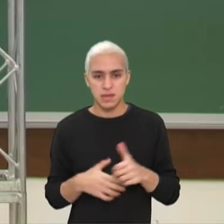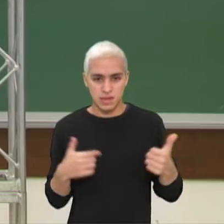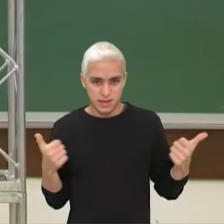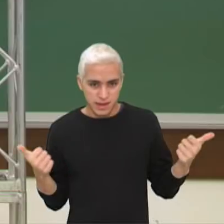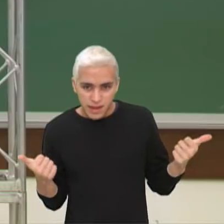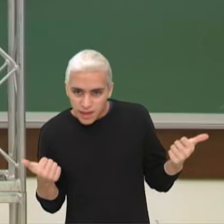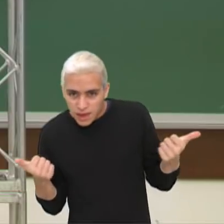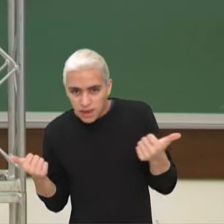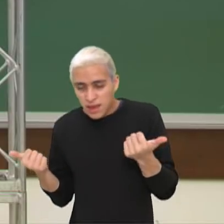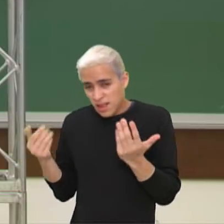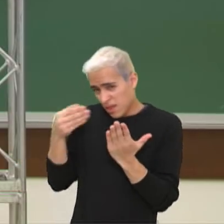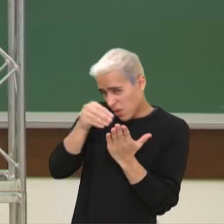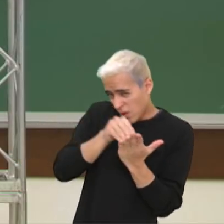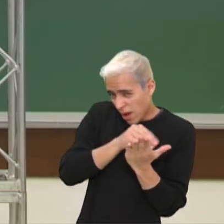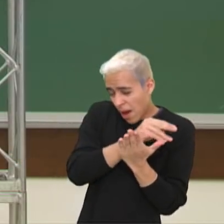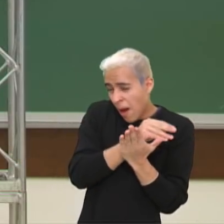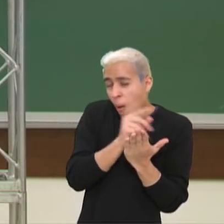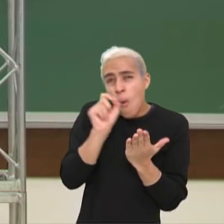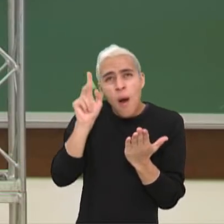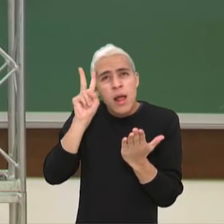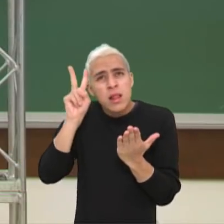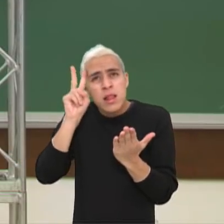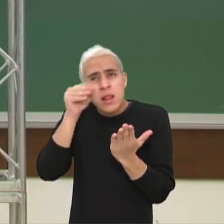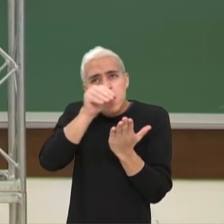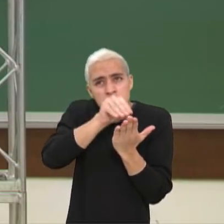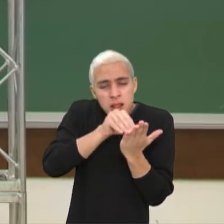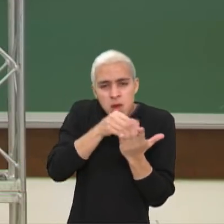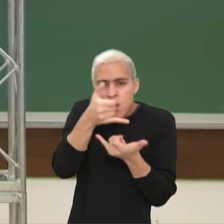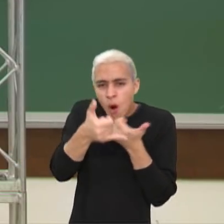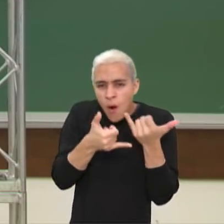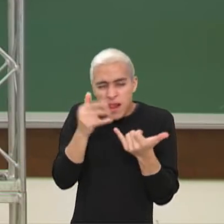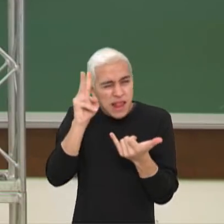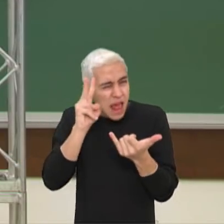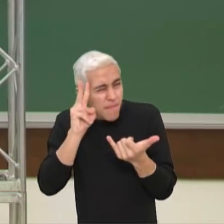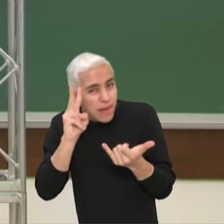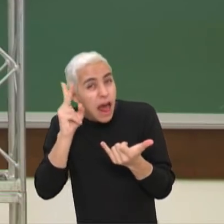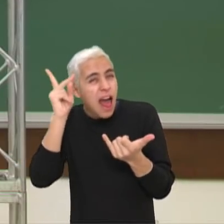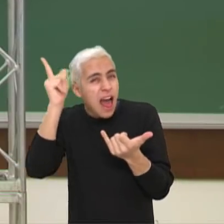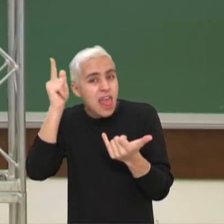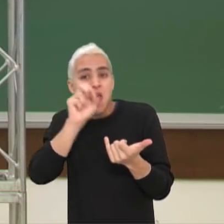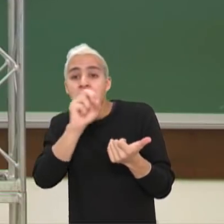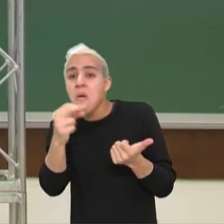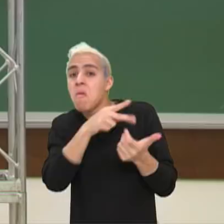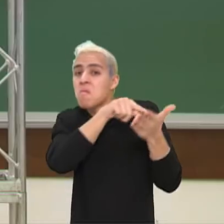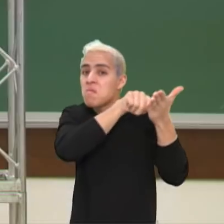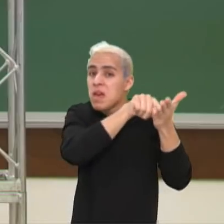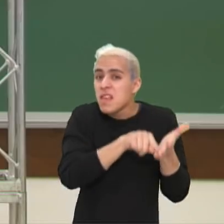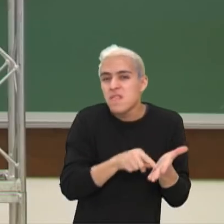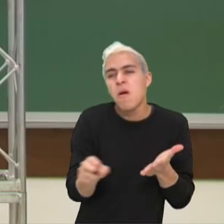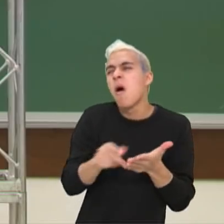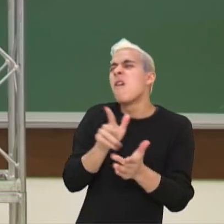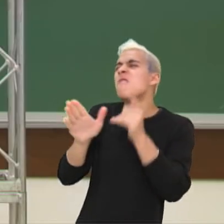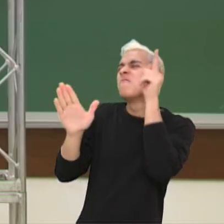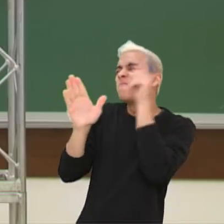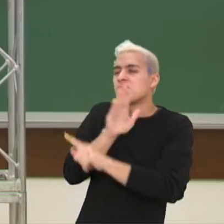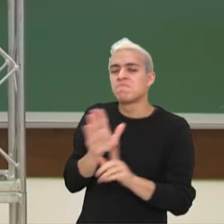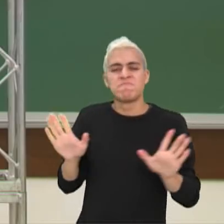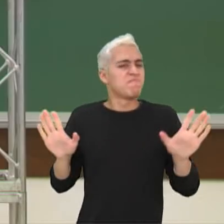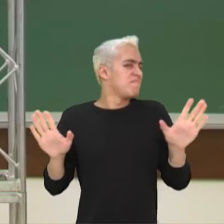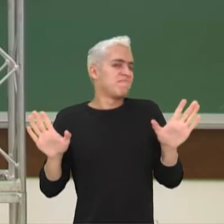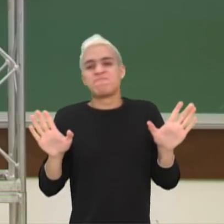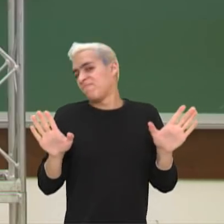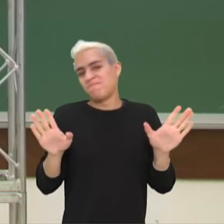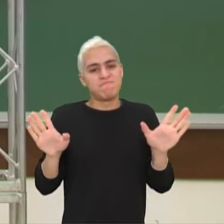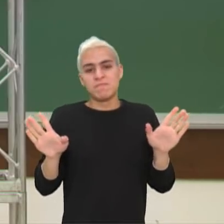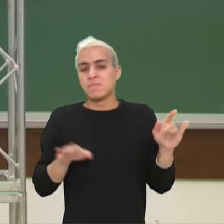Pessoal, anotaram então os jogos? Lembraram ou pesquisaram? Se você lembrou, se você pesquisou, se você perguntou, não importa agora,